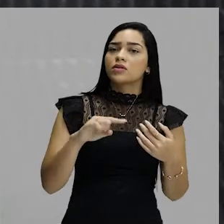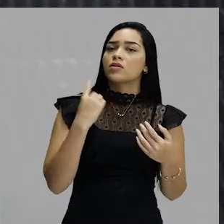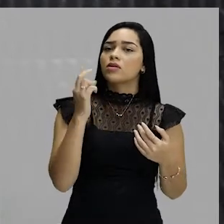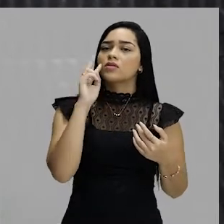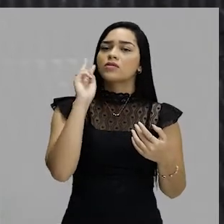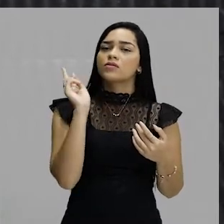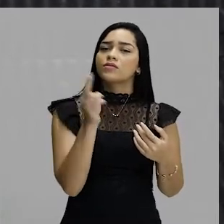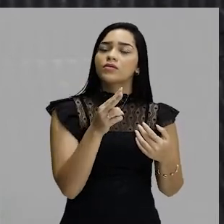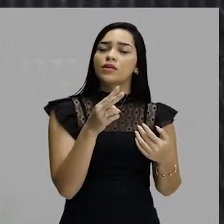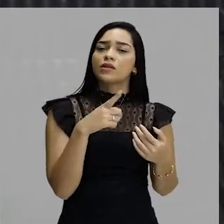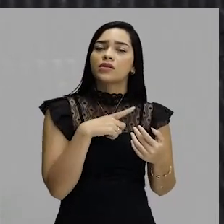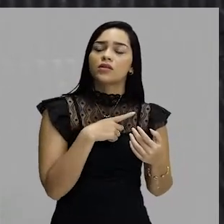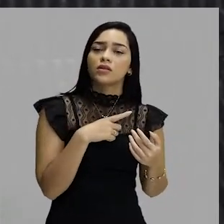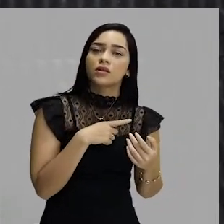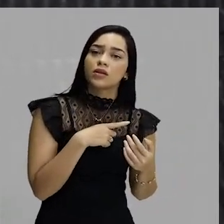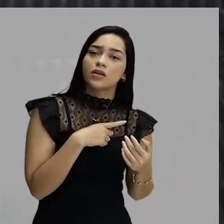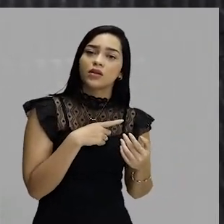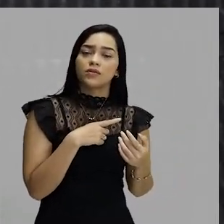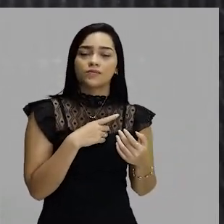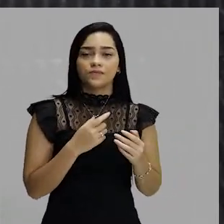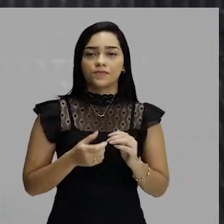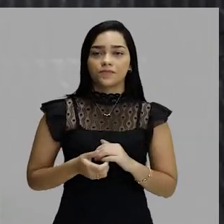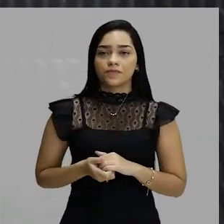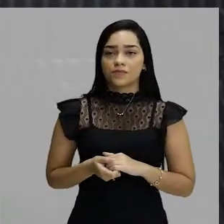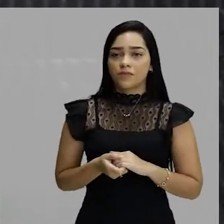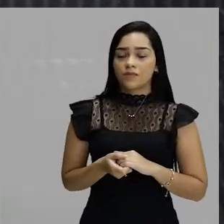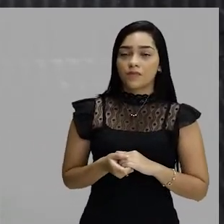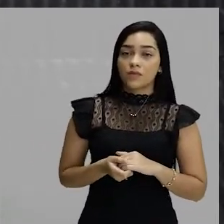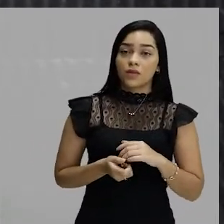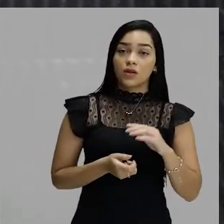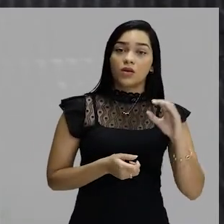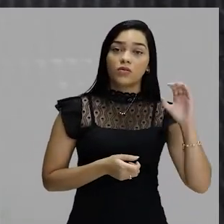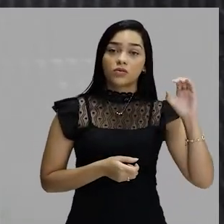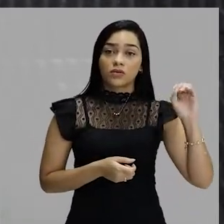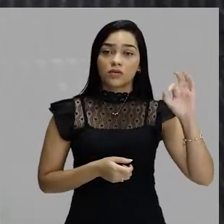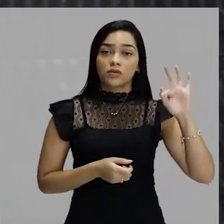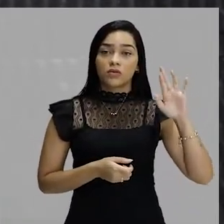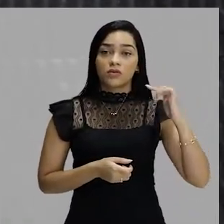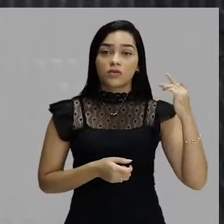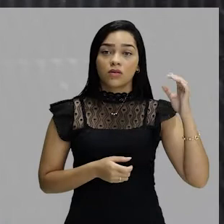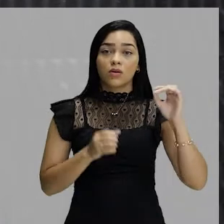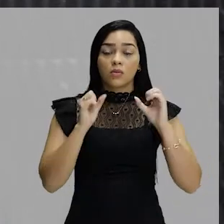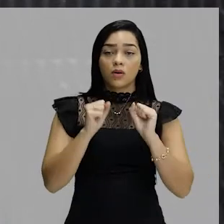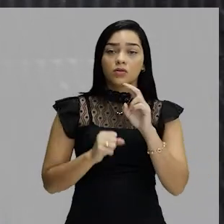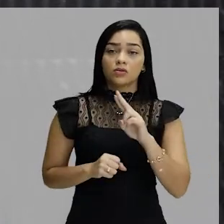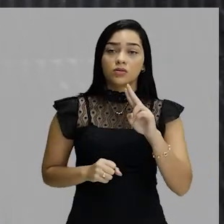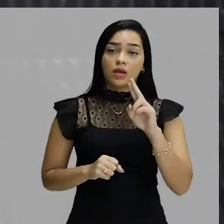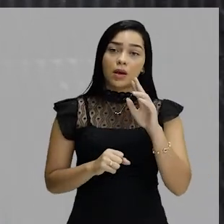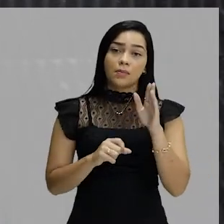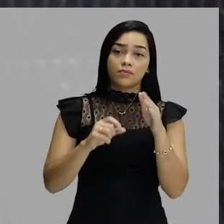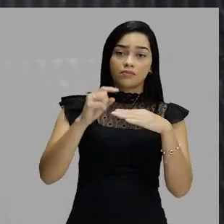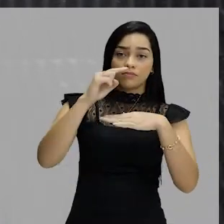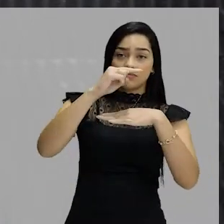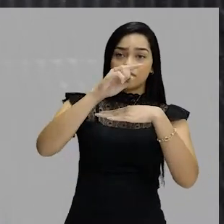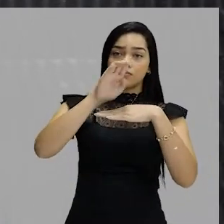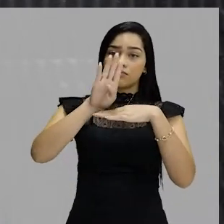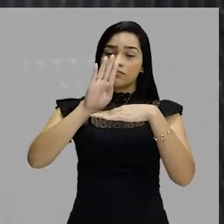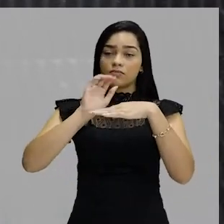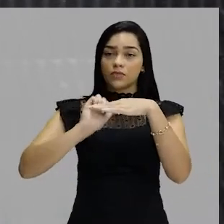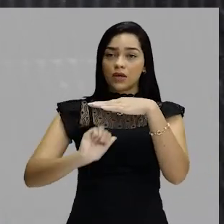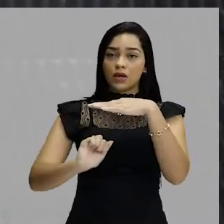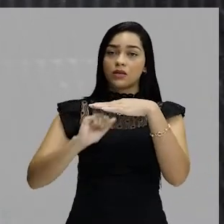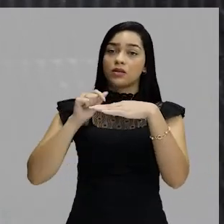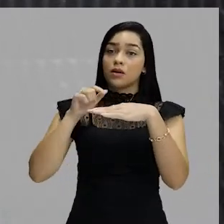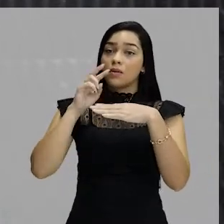ver uma formulazinha para o zero da função. A gente falou que o zero da função você pode usar a fórmula menos b sobre a. Tá?